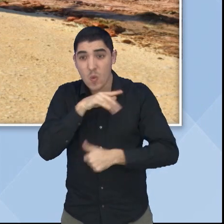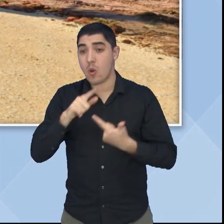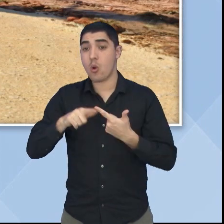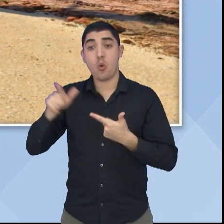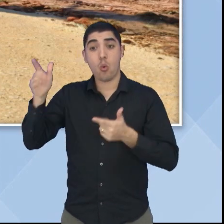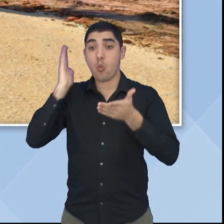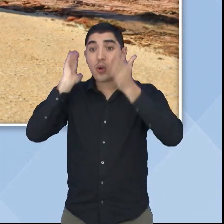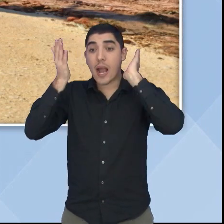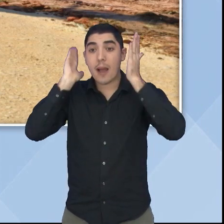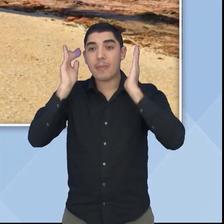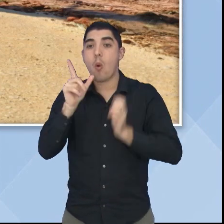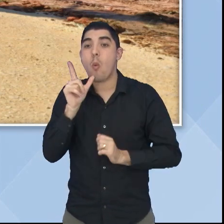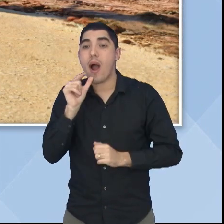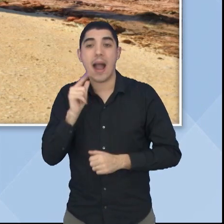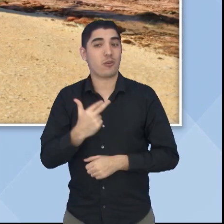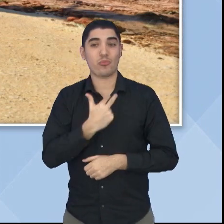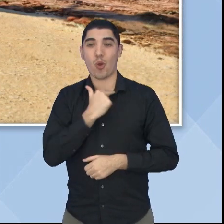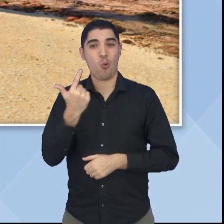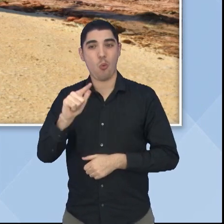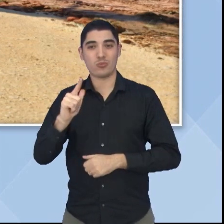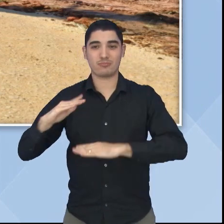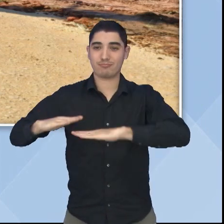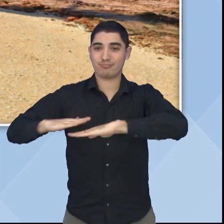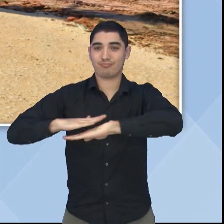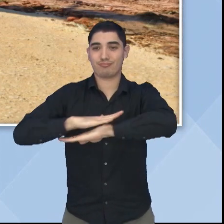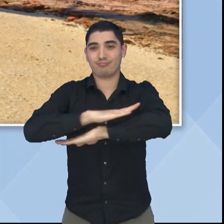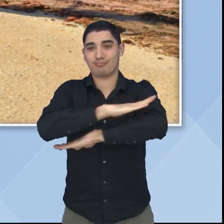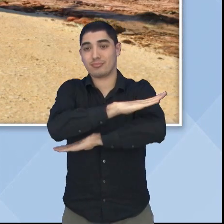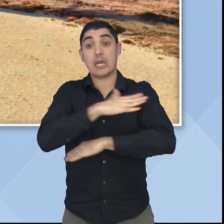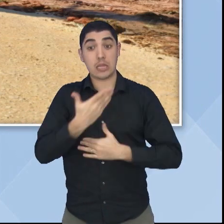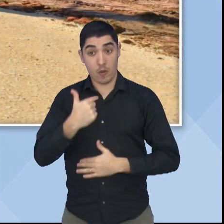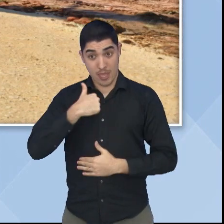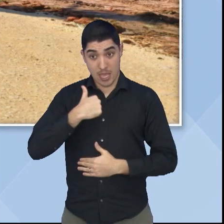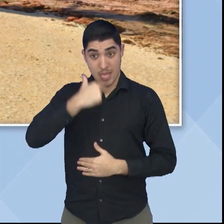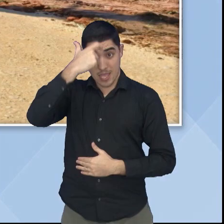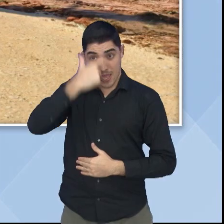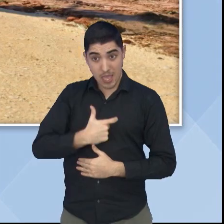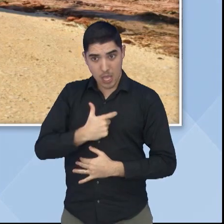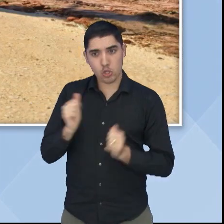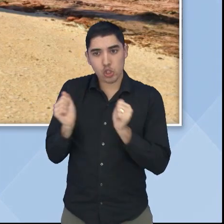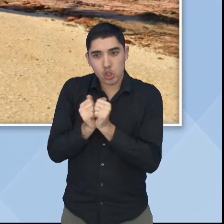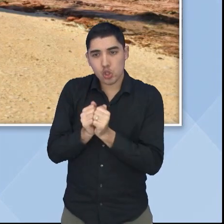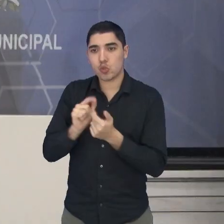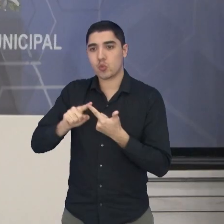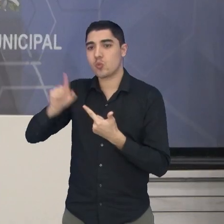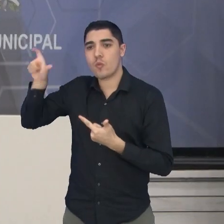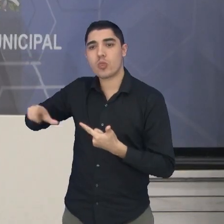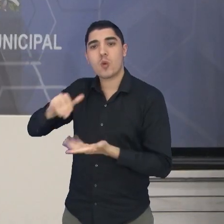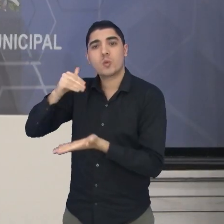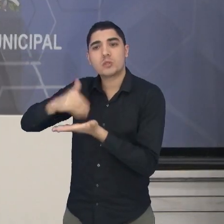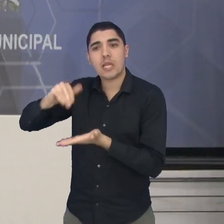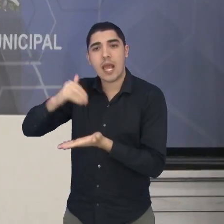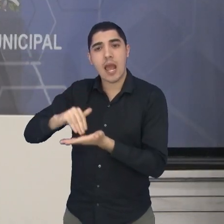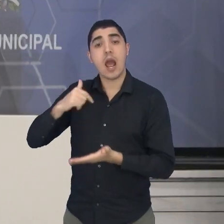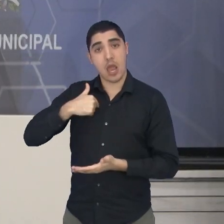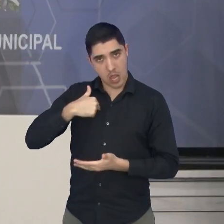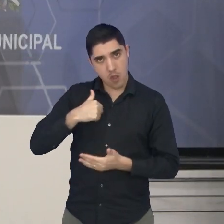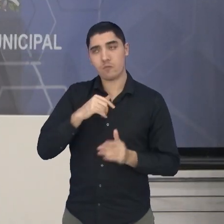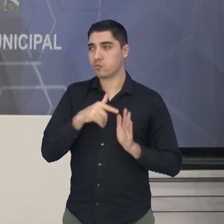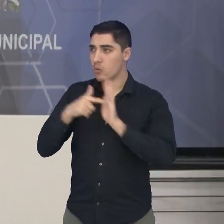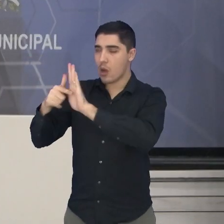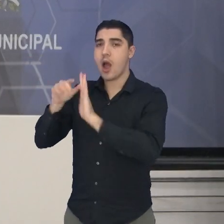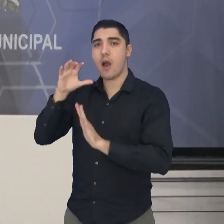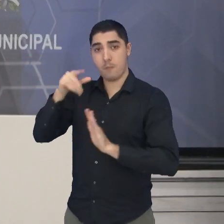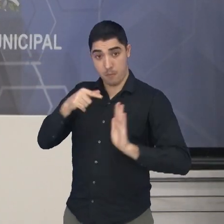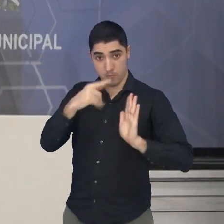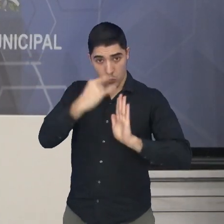pode chegar. Então, eu pessoalmente estarei com o secretário, levando isso pessoalmente para que o quanto antes